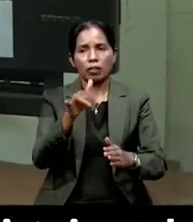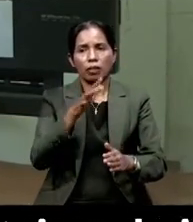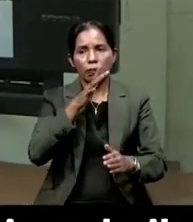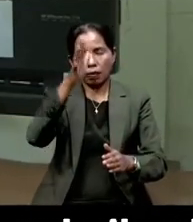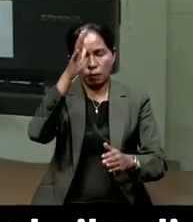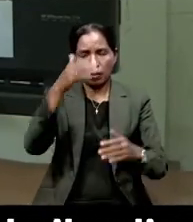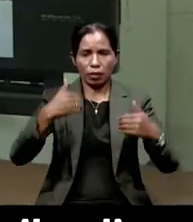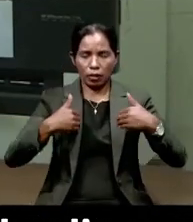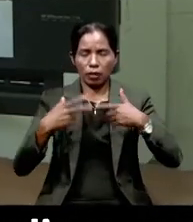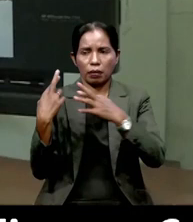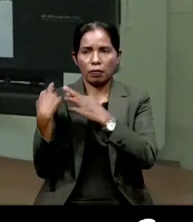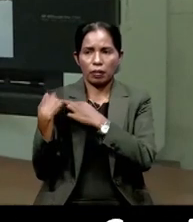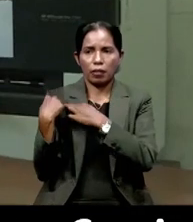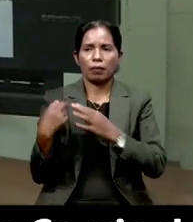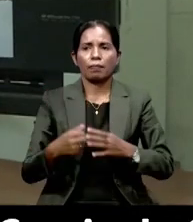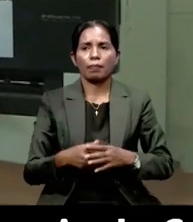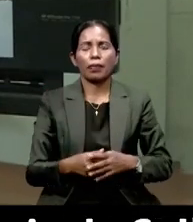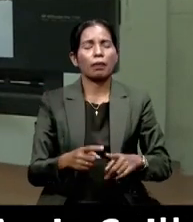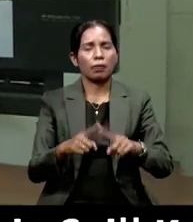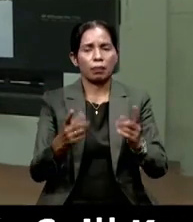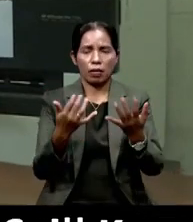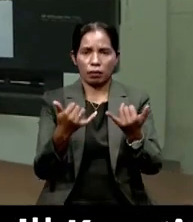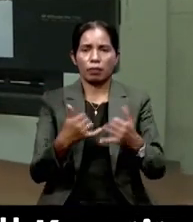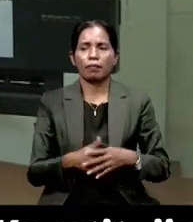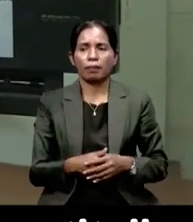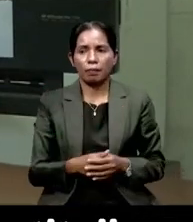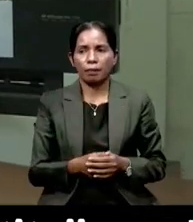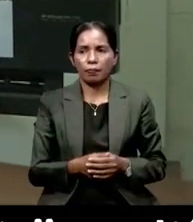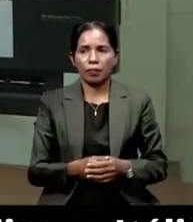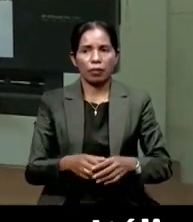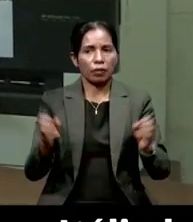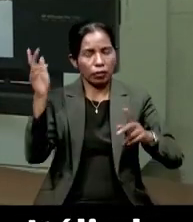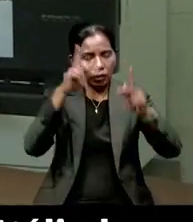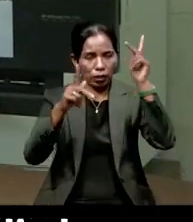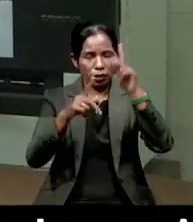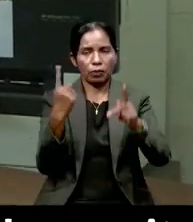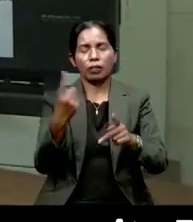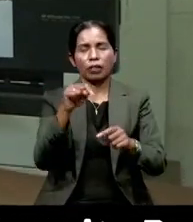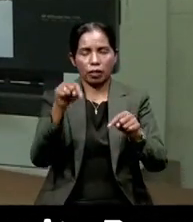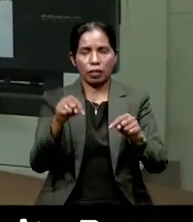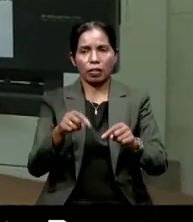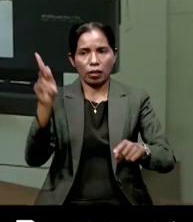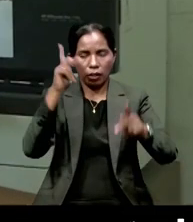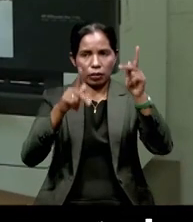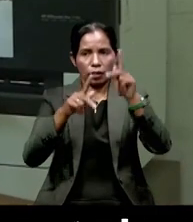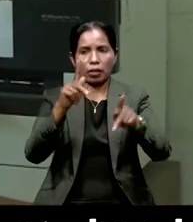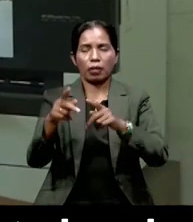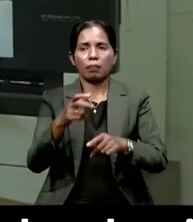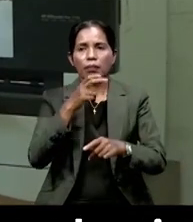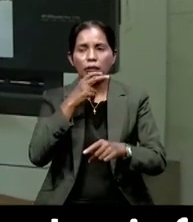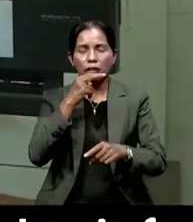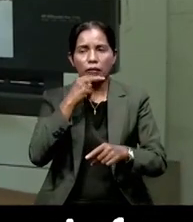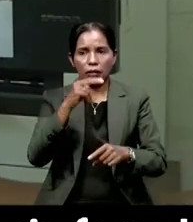assumir responsabilidade. Mas agora, ne los casos ida nedit, caso ema nakar,